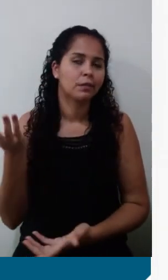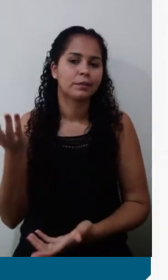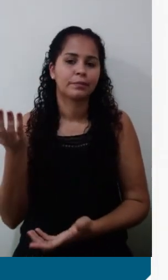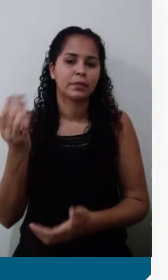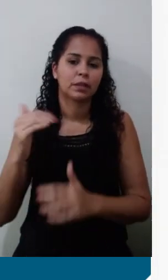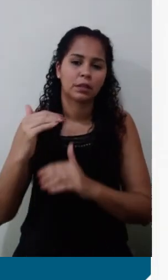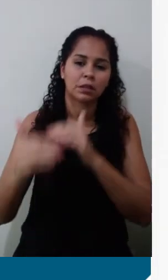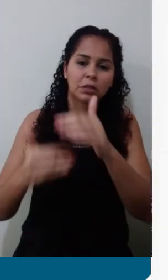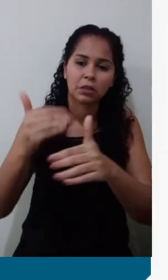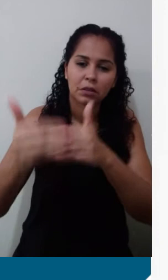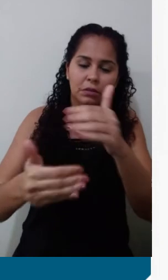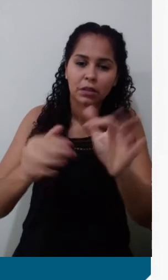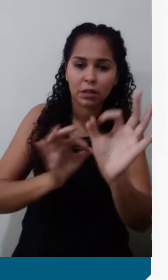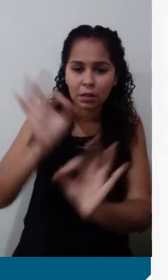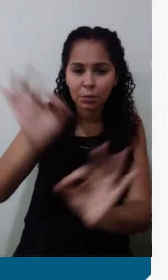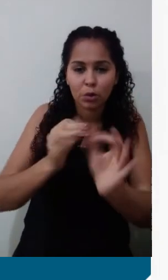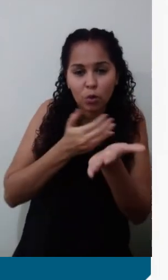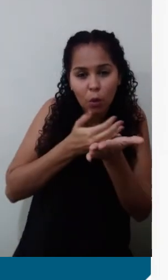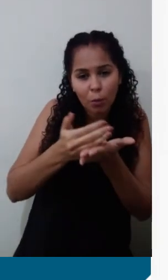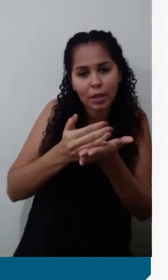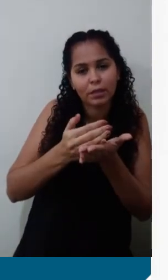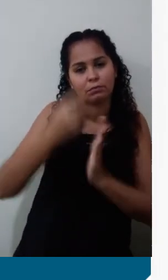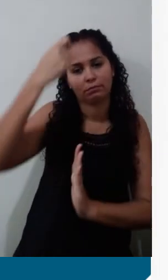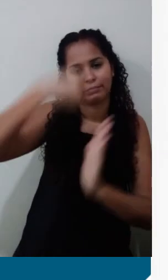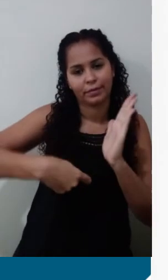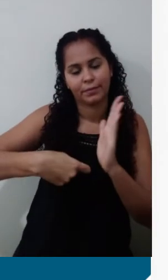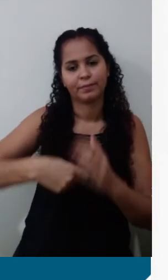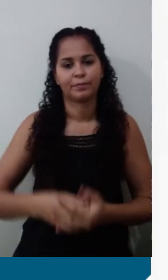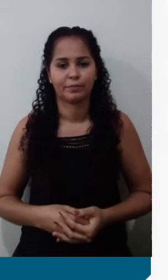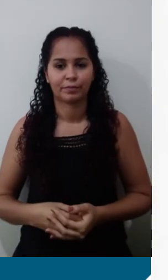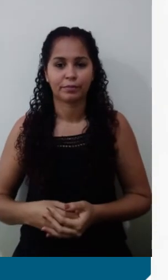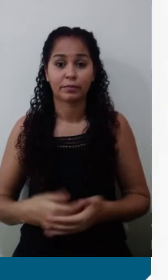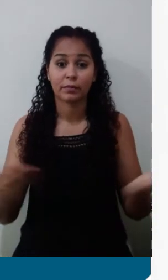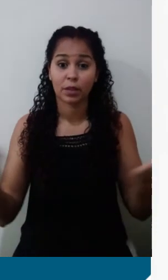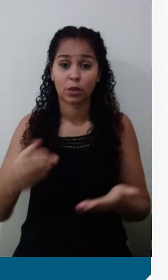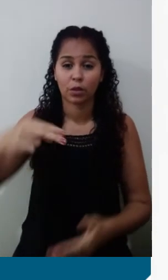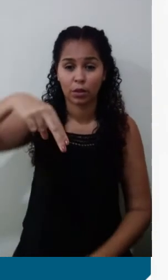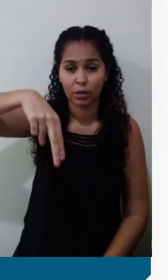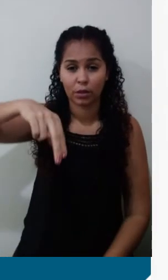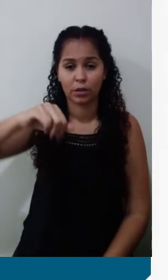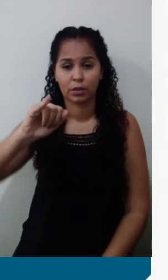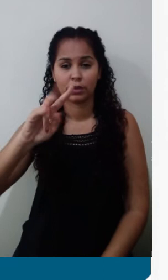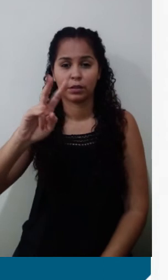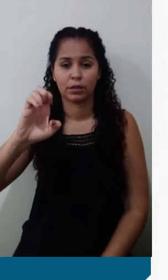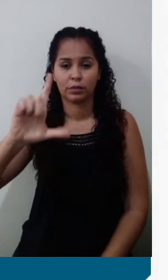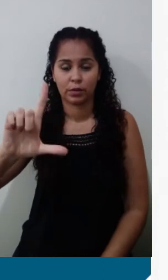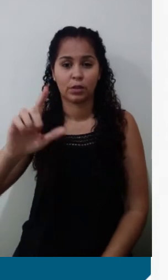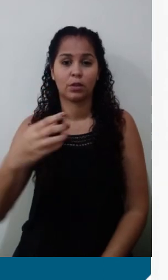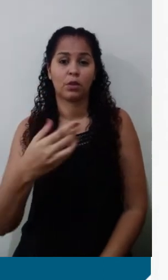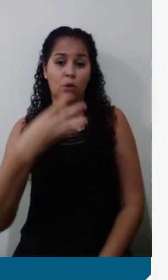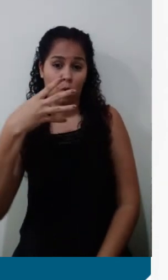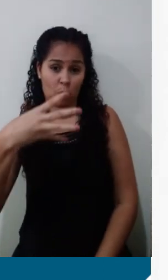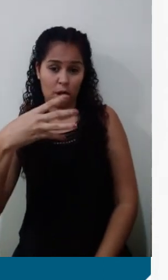tentativa de desenvolvimento que ele planejou desde o início. O nível 4, que corresponde a 160